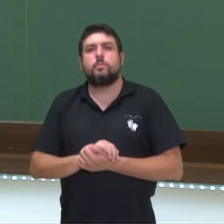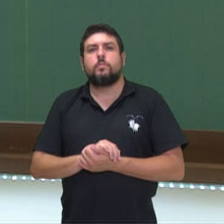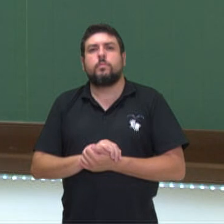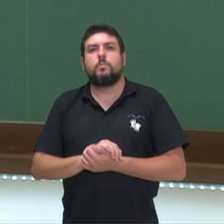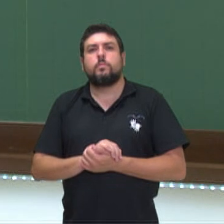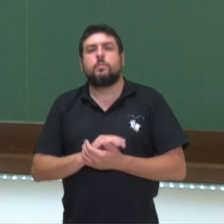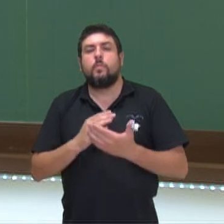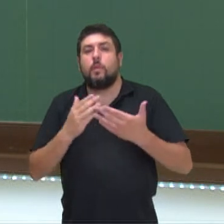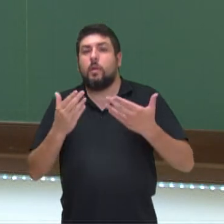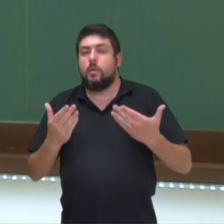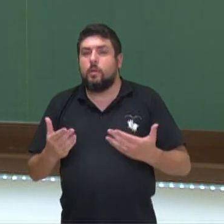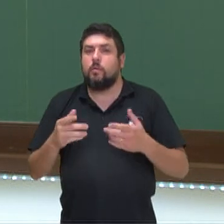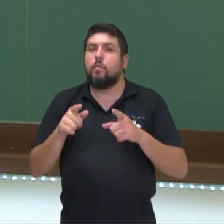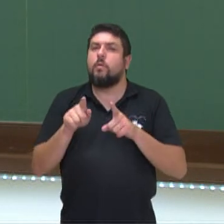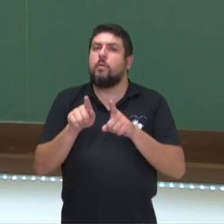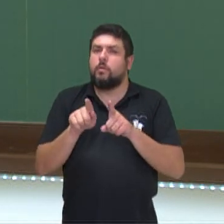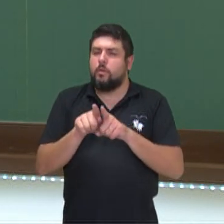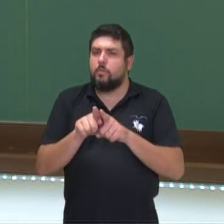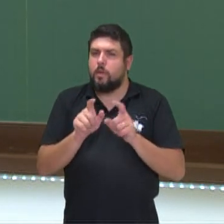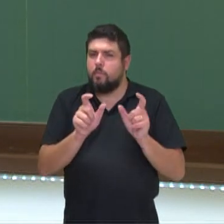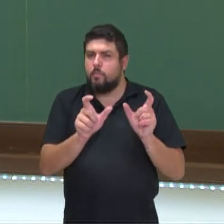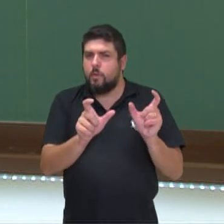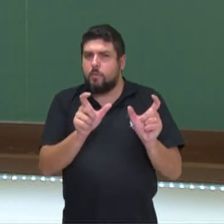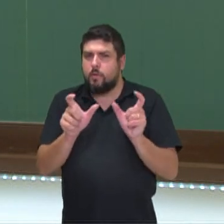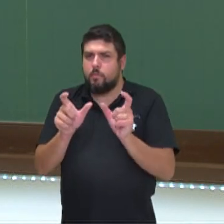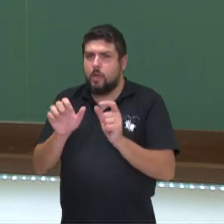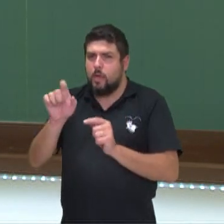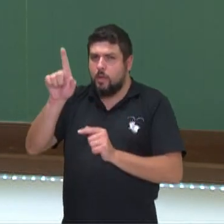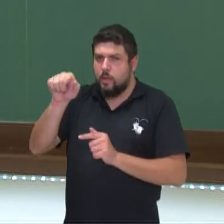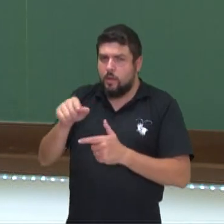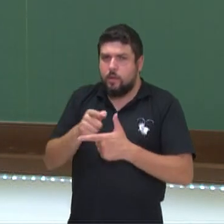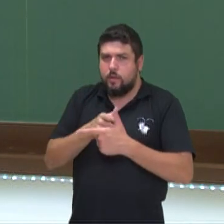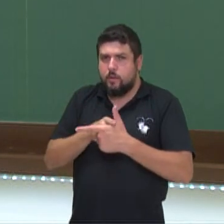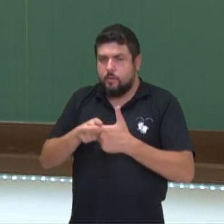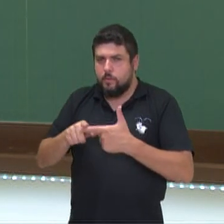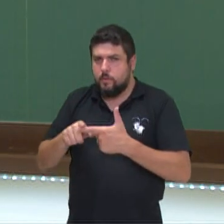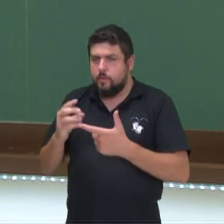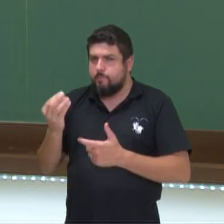esses valores também significam uma divisão. Não